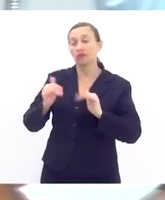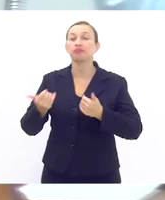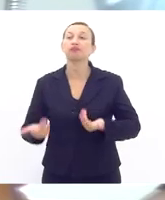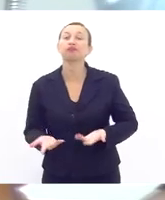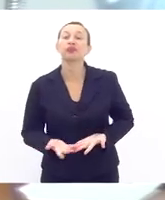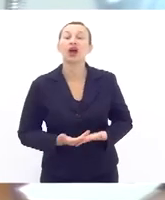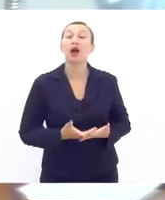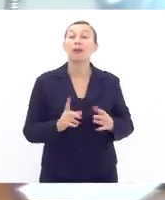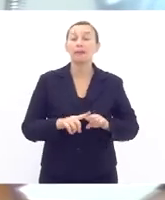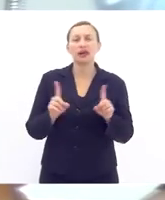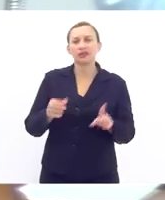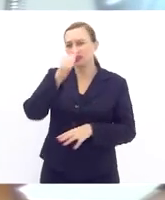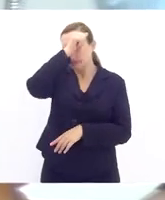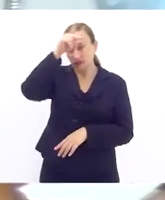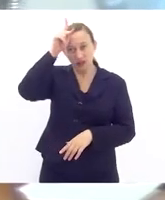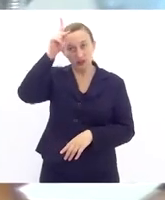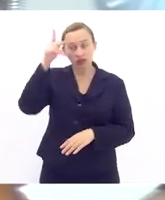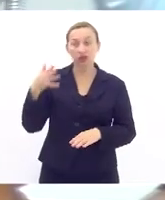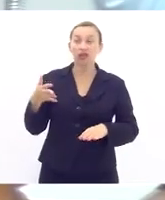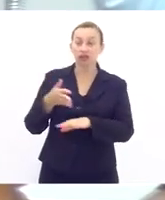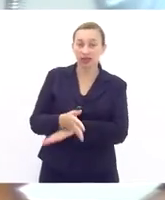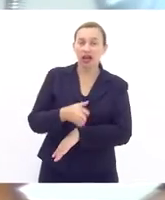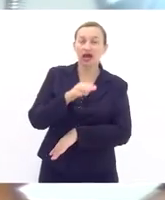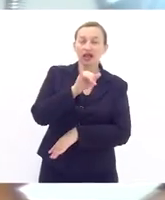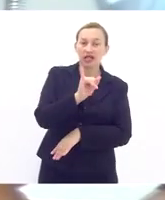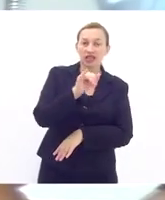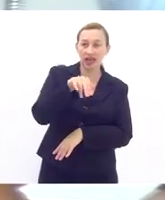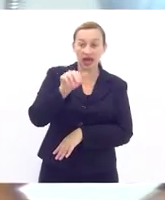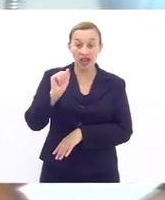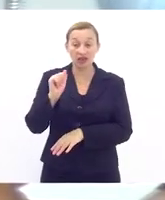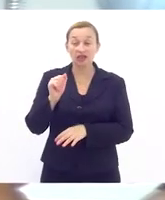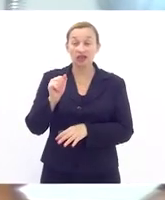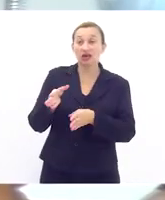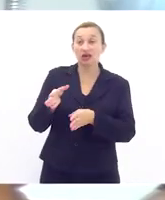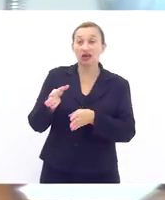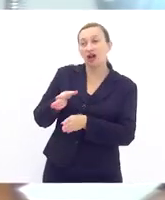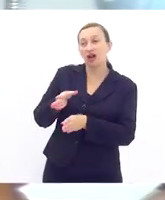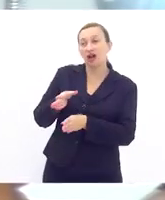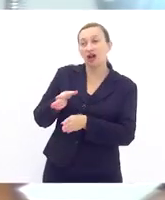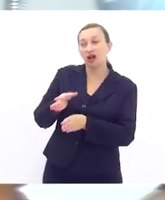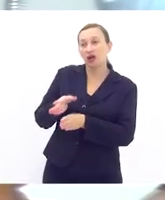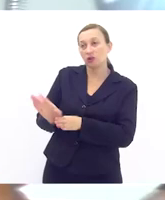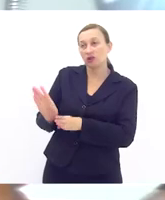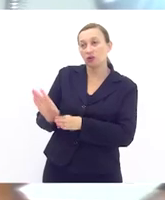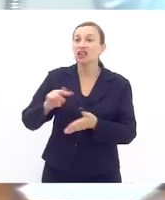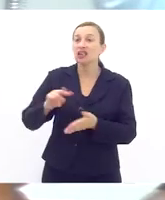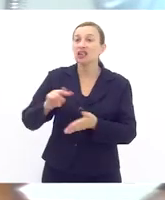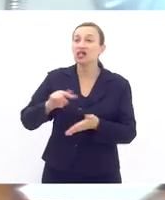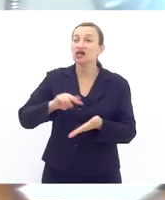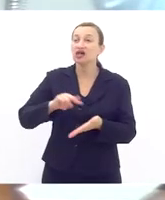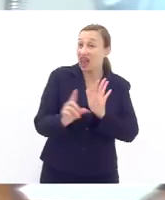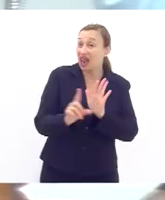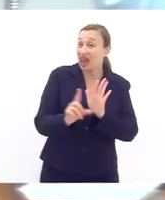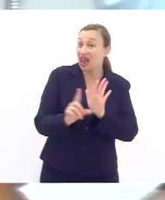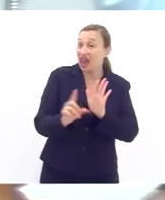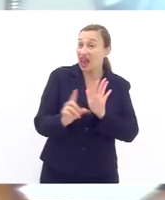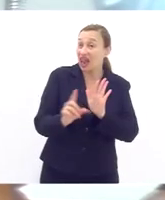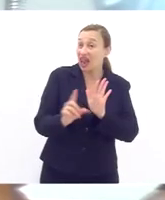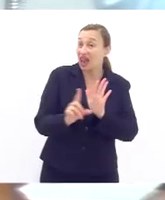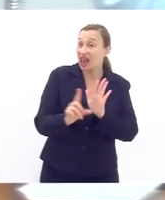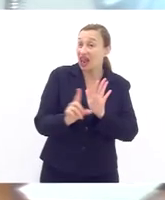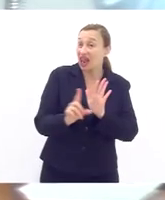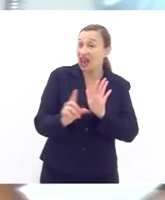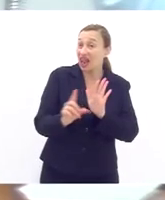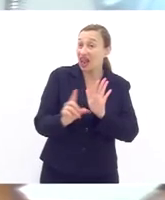só que as prefeituras tem que entrar o Enéa tem que coordenar e isso significa ainda tem o rio Metrópole Mas isso